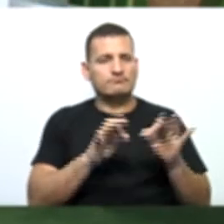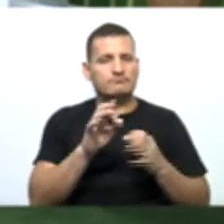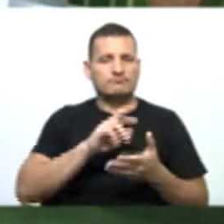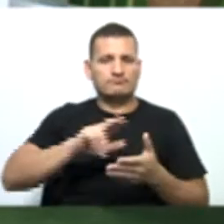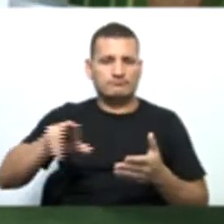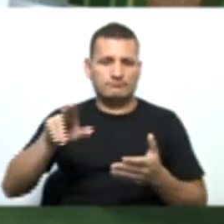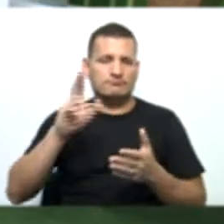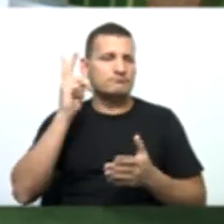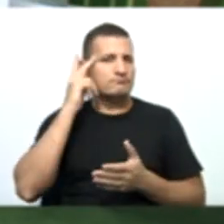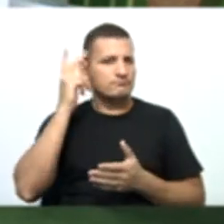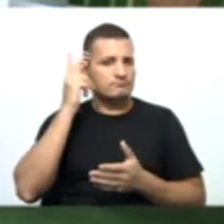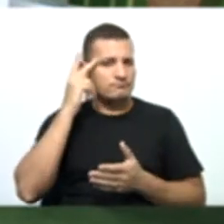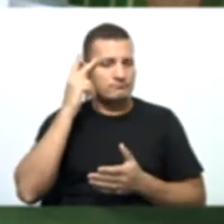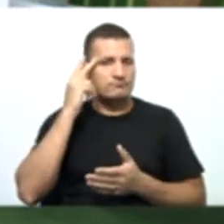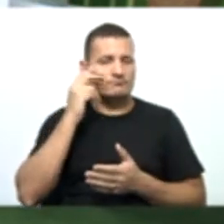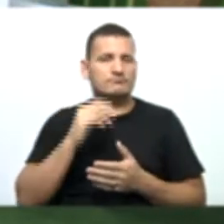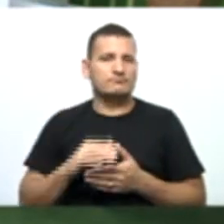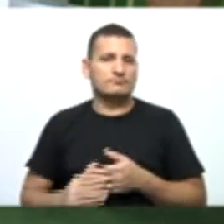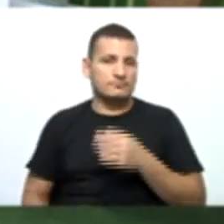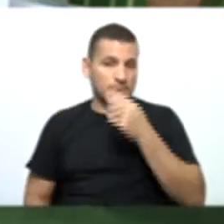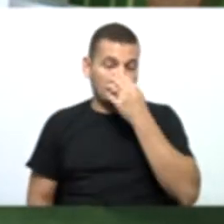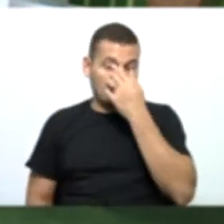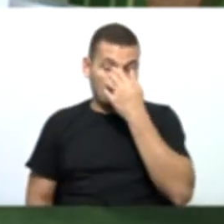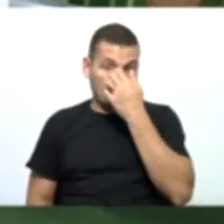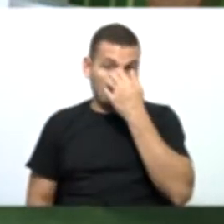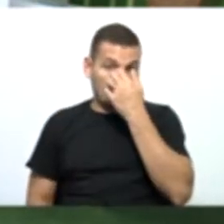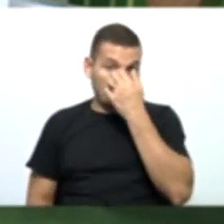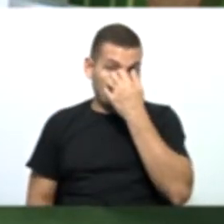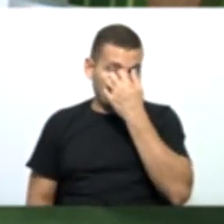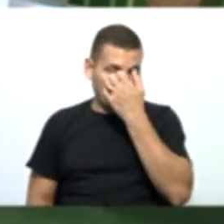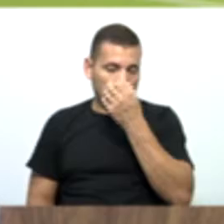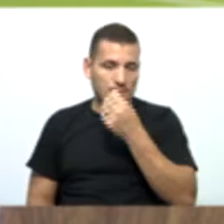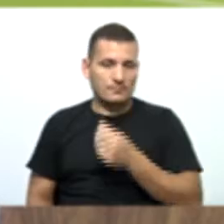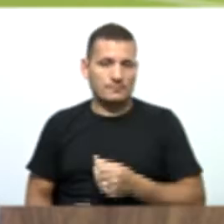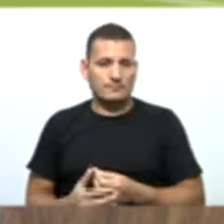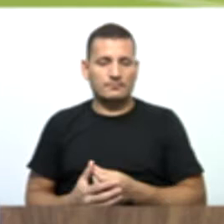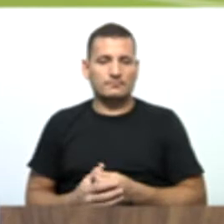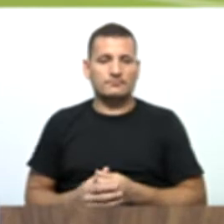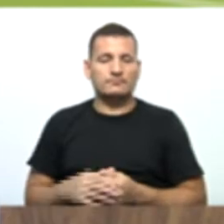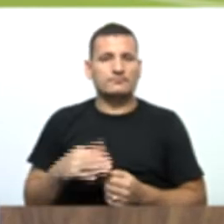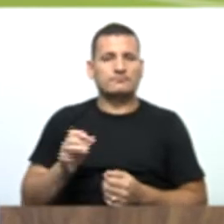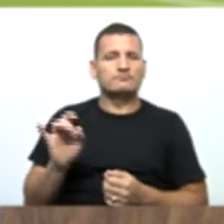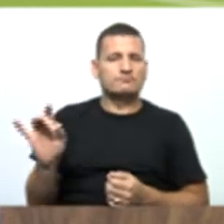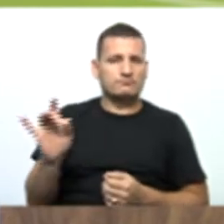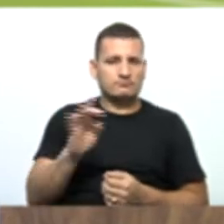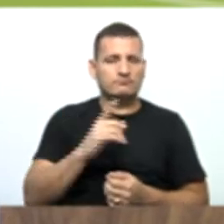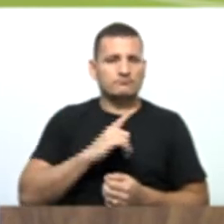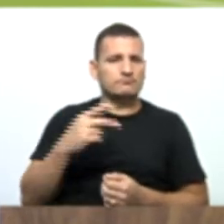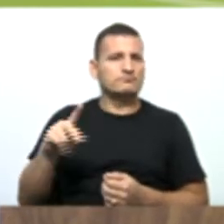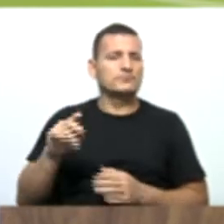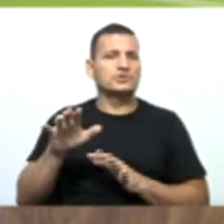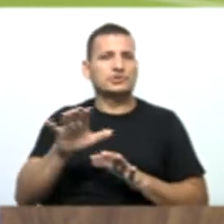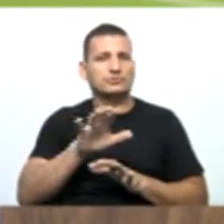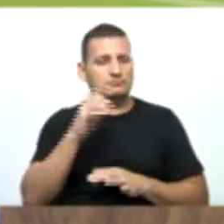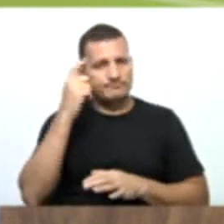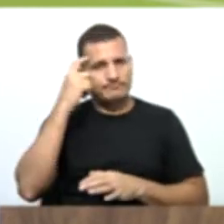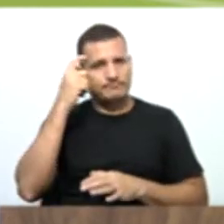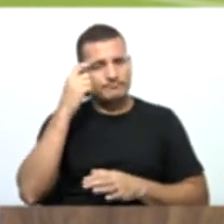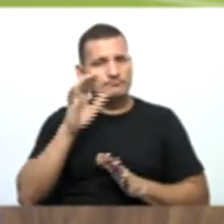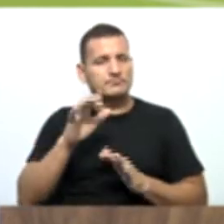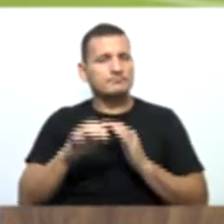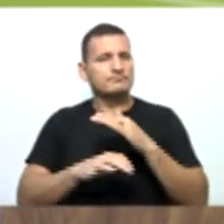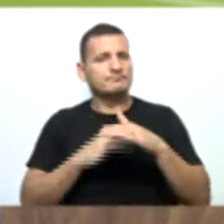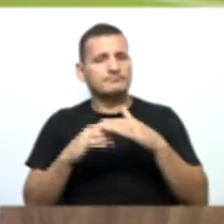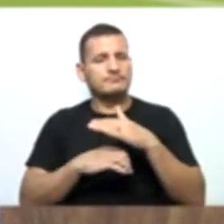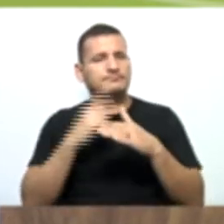normal. Eu creio que cada um ele tem a sua maneira de pensar. Só que a empresa, o que ela pensa?